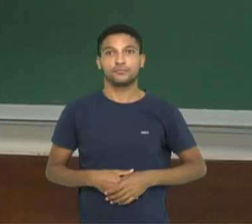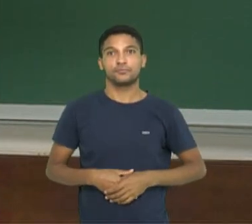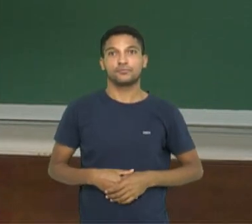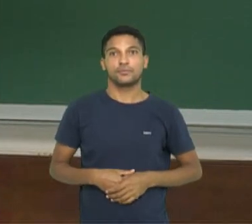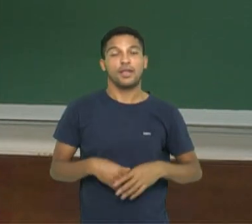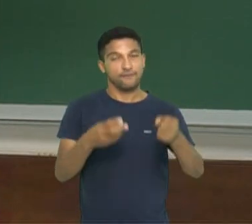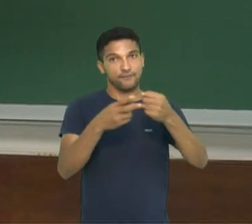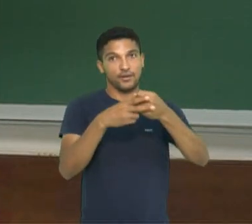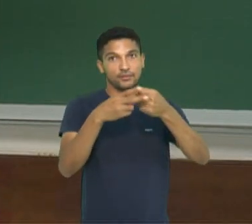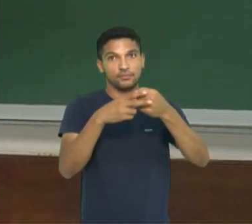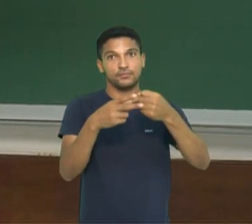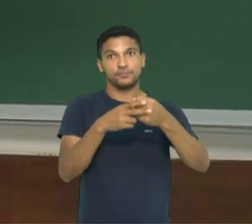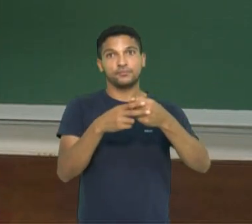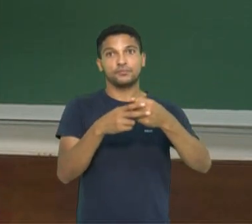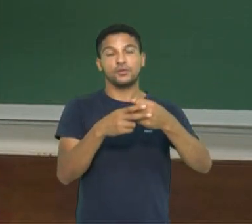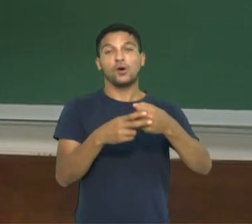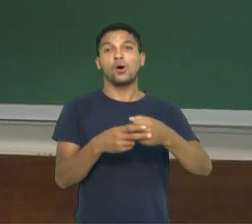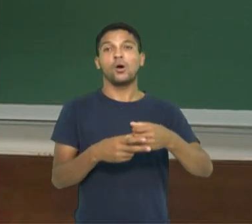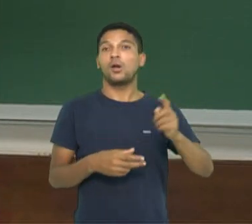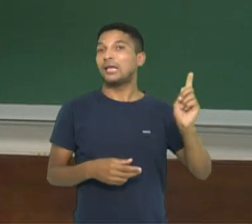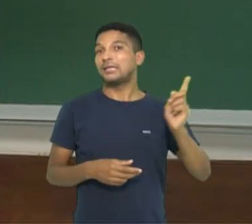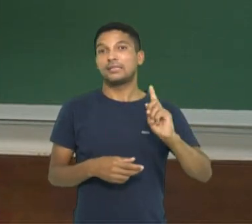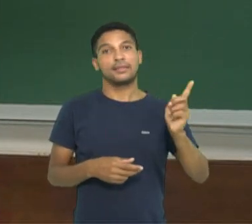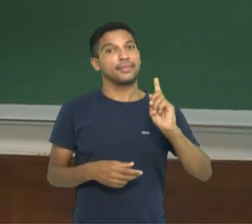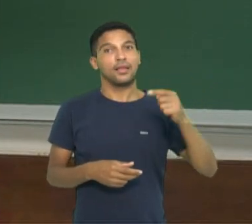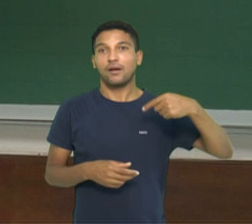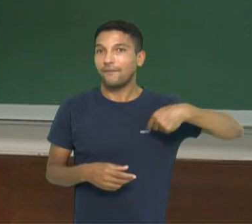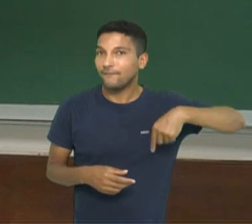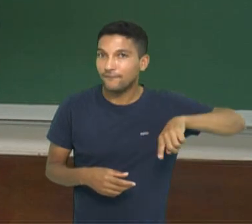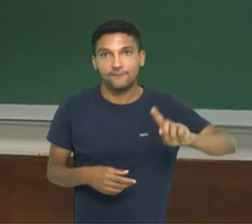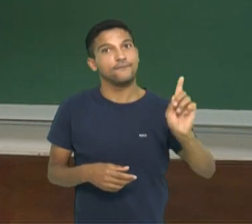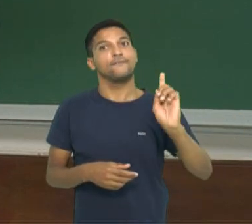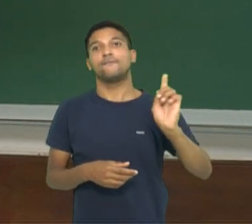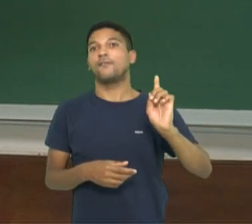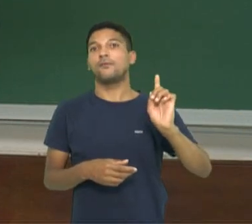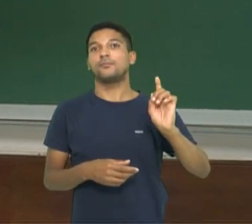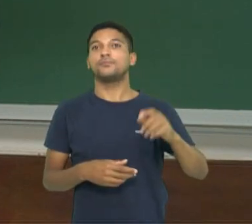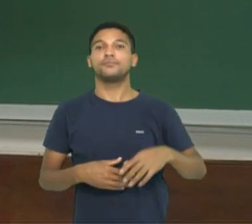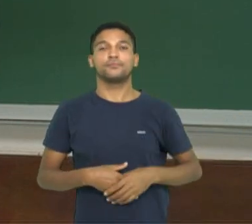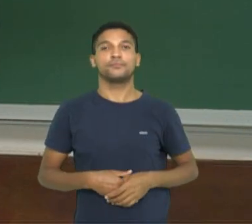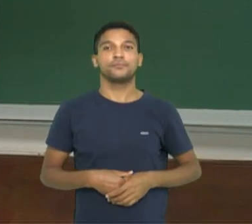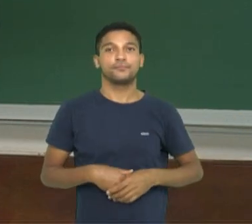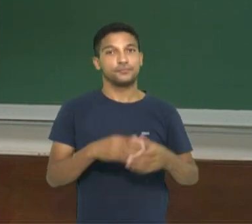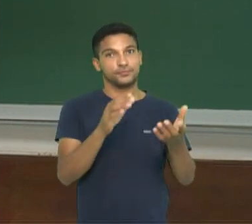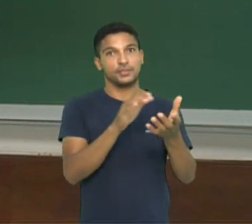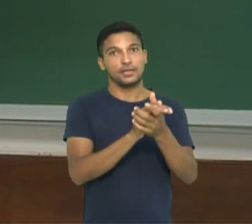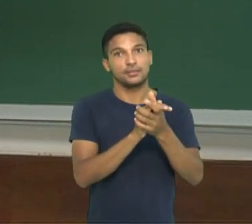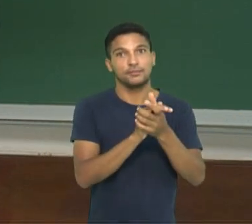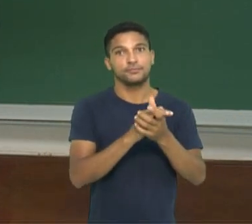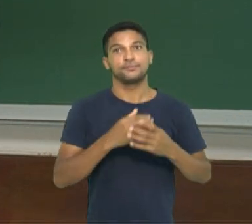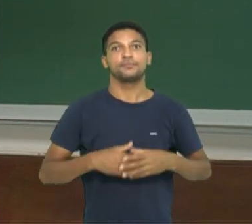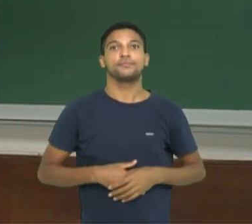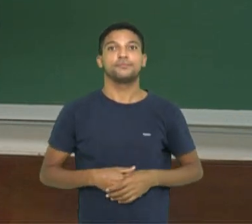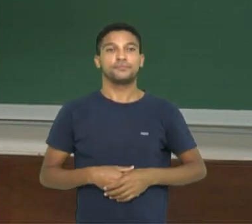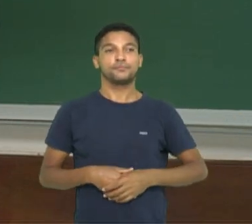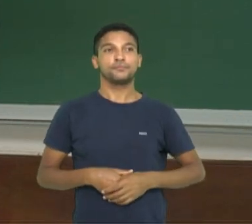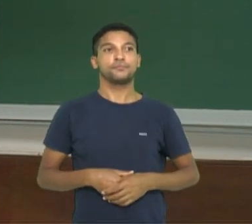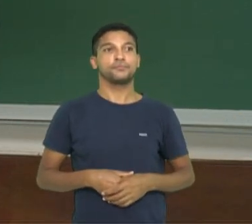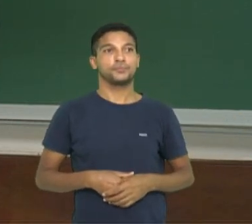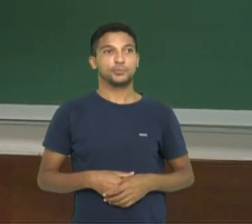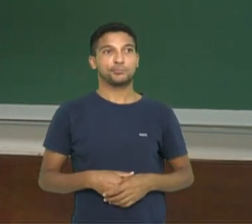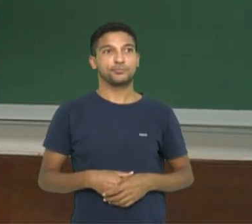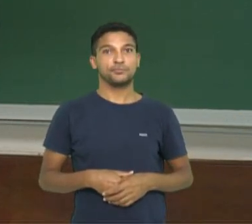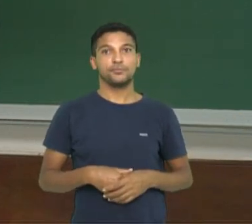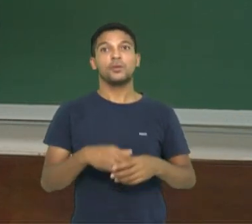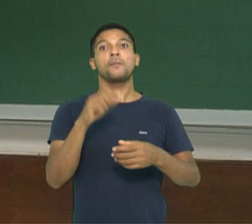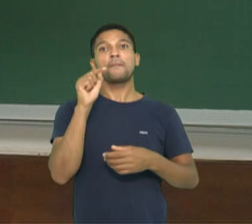foste, ele foi, nós fomos, vós fostes, eles foram. Então, nós fomos. Né, que é o sujeito implícito aqui, é o